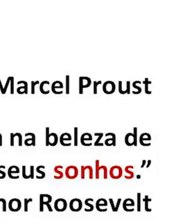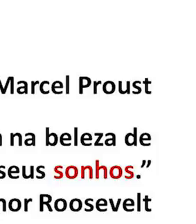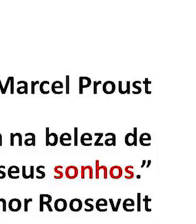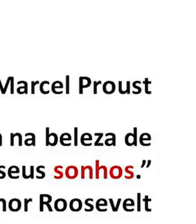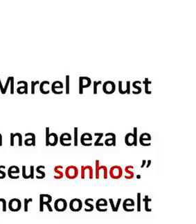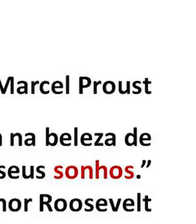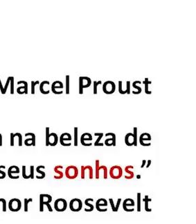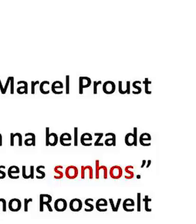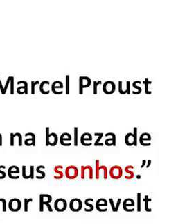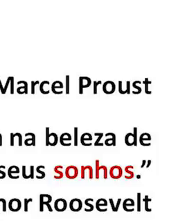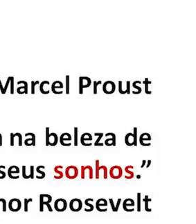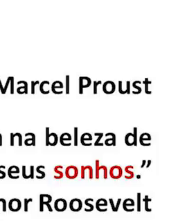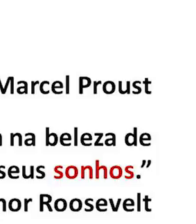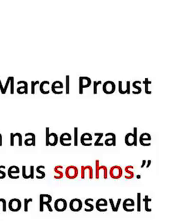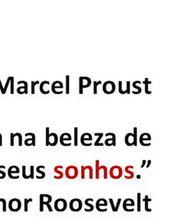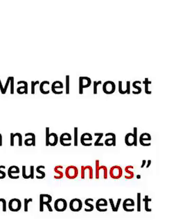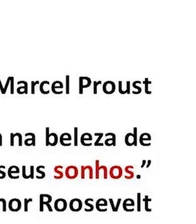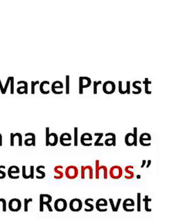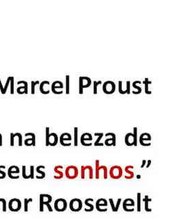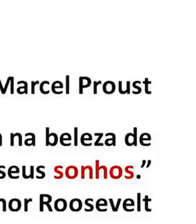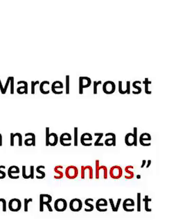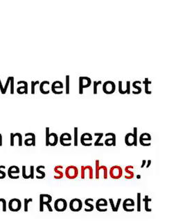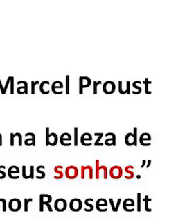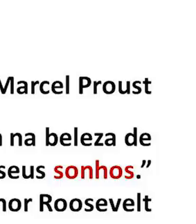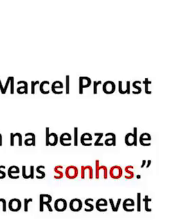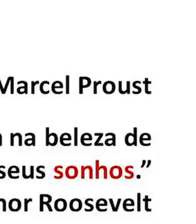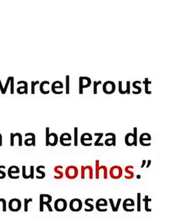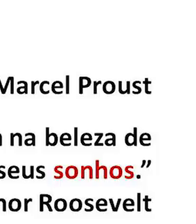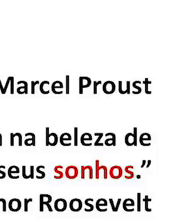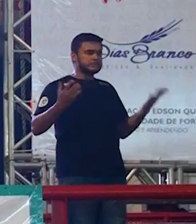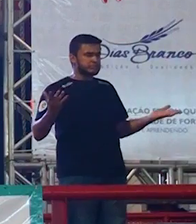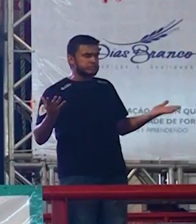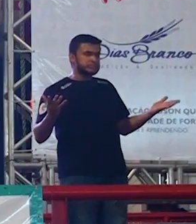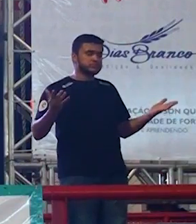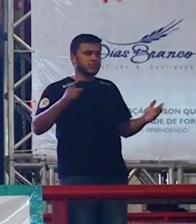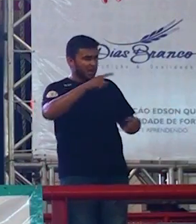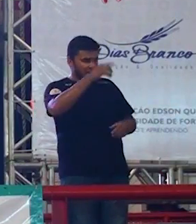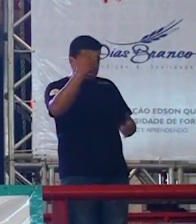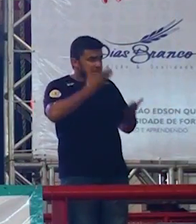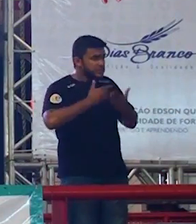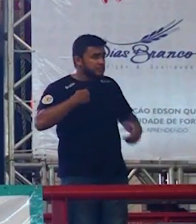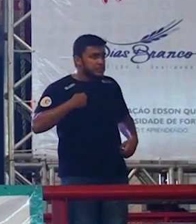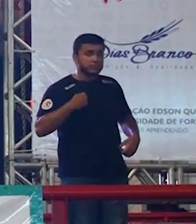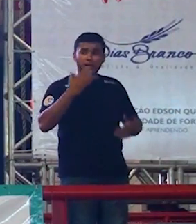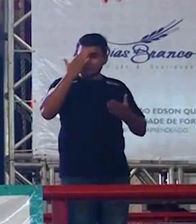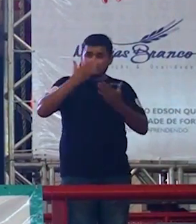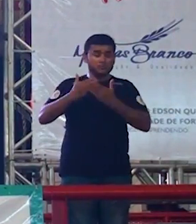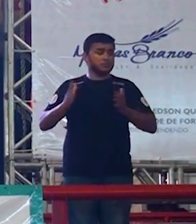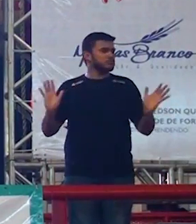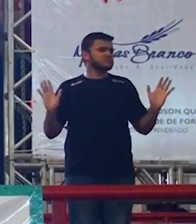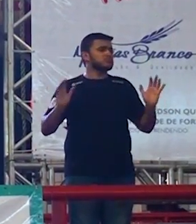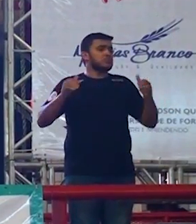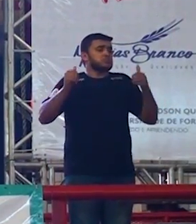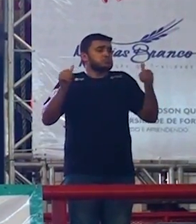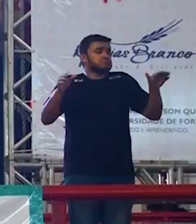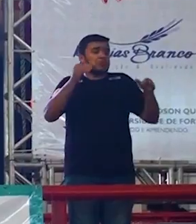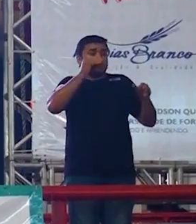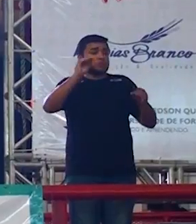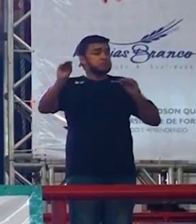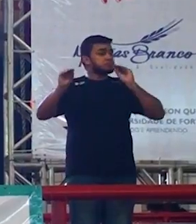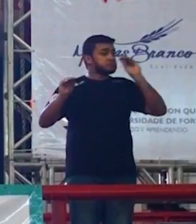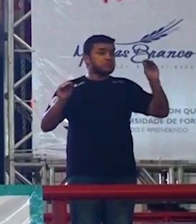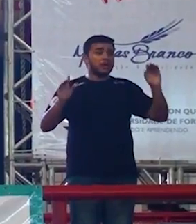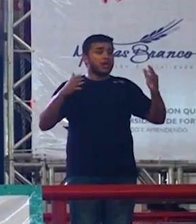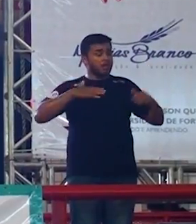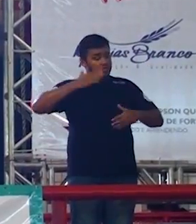que todos duvidem. Você tem que acreditar. Você tem que acreditar na sua aprovação, porque eu acredito. Por